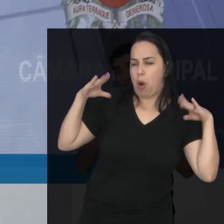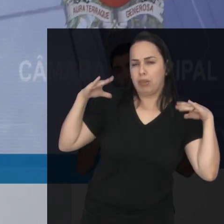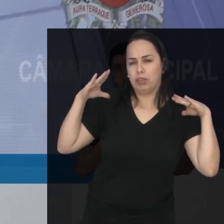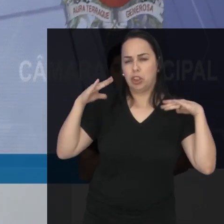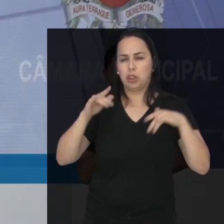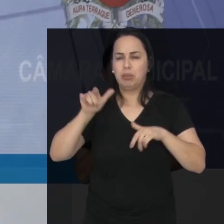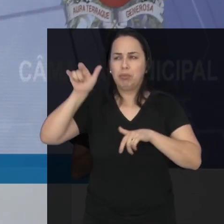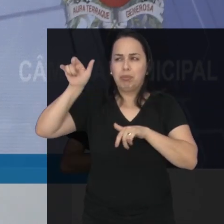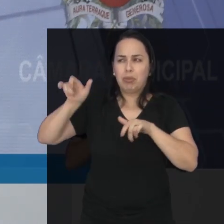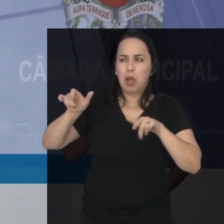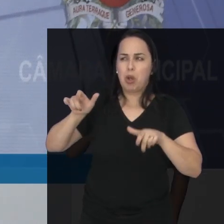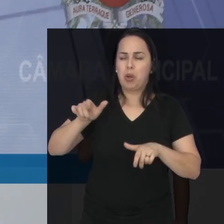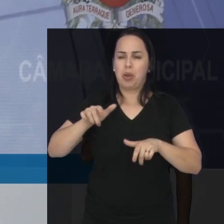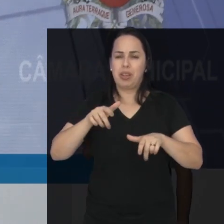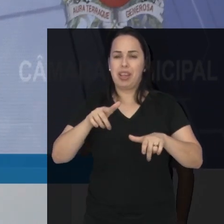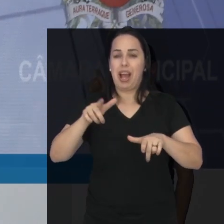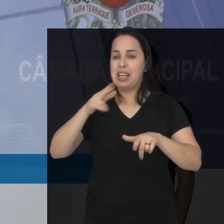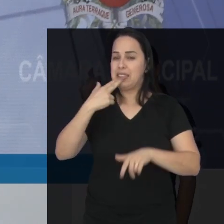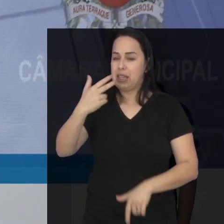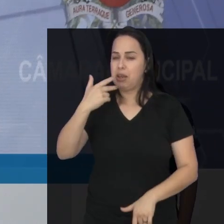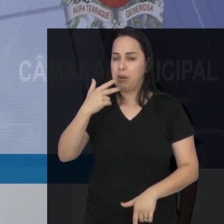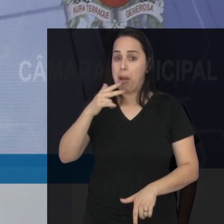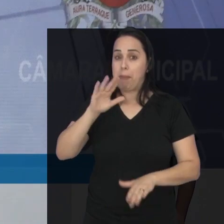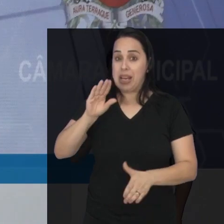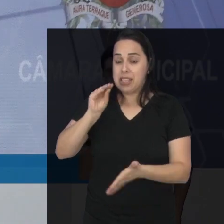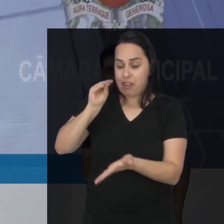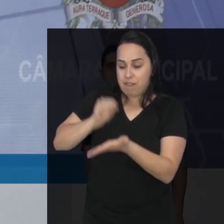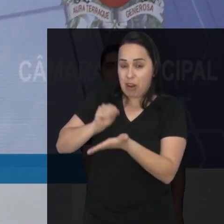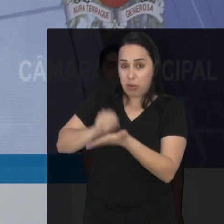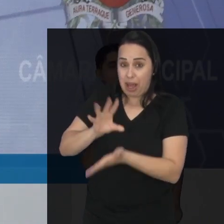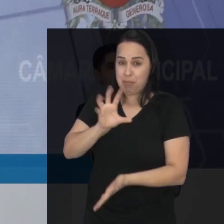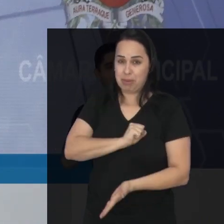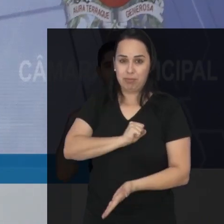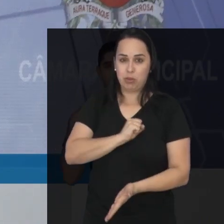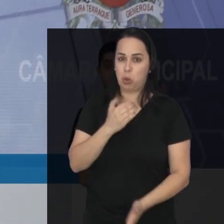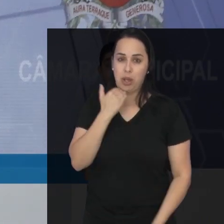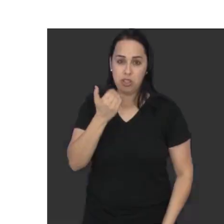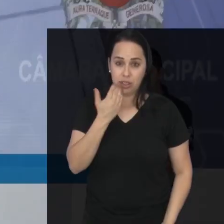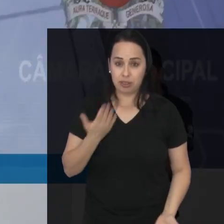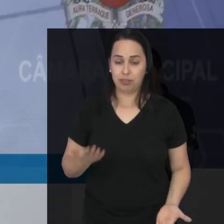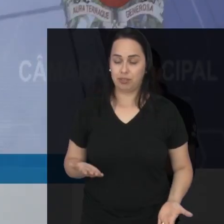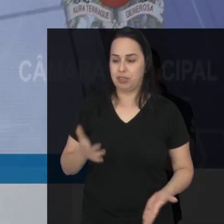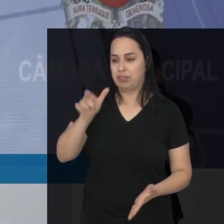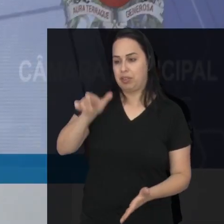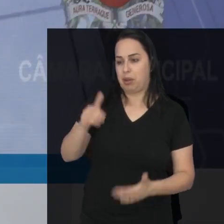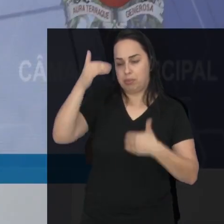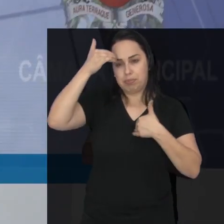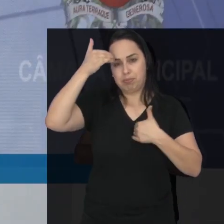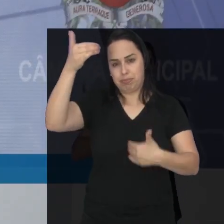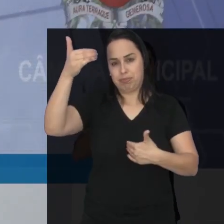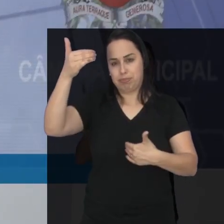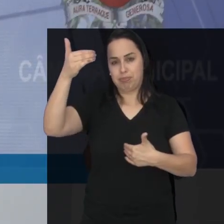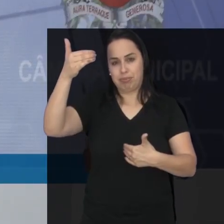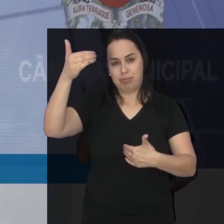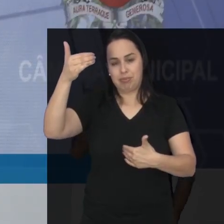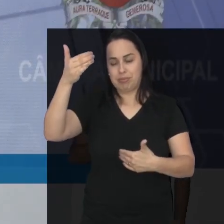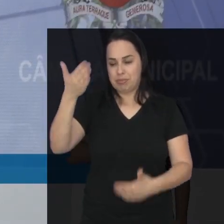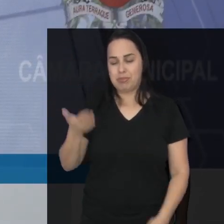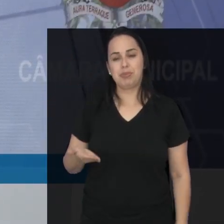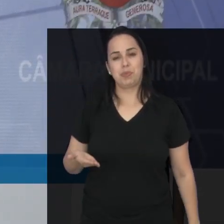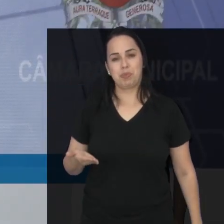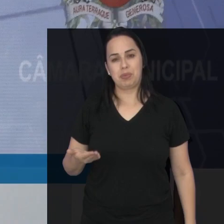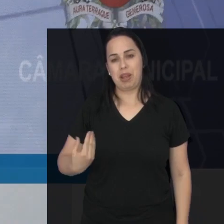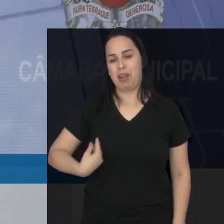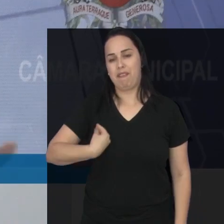a língua dos homens e falasse a língua dos anjos, sem amor eu nada seria. Dona Lourdes, muito obrigado